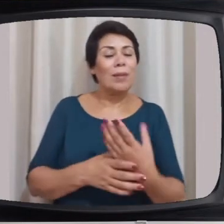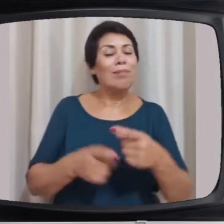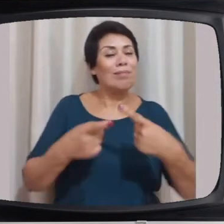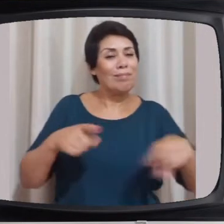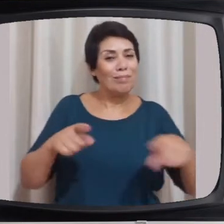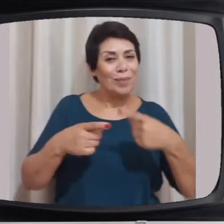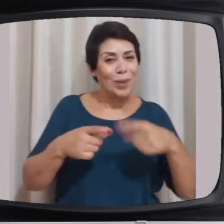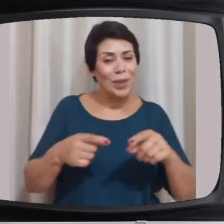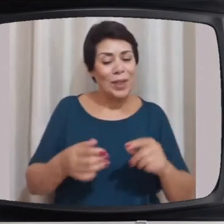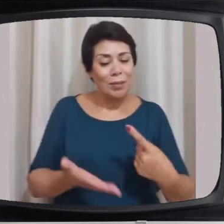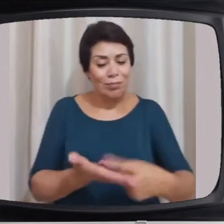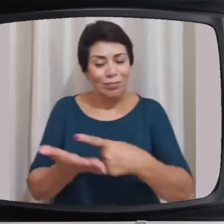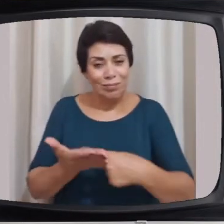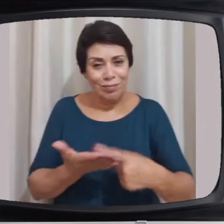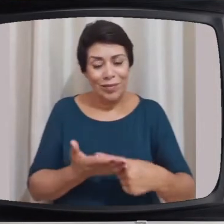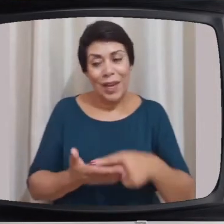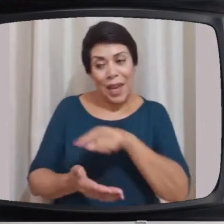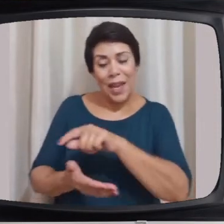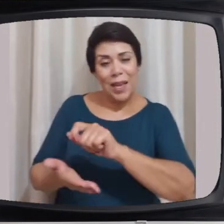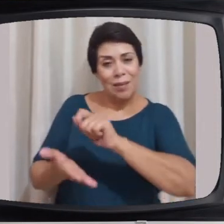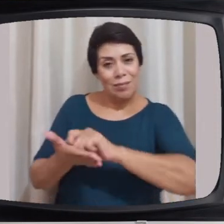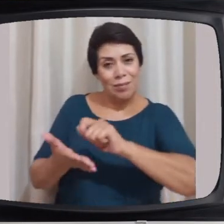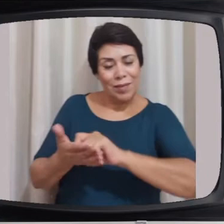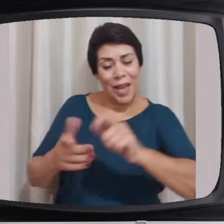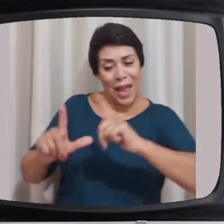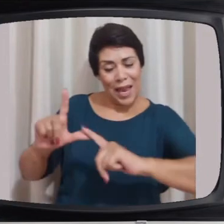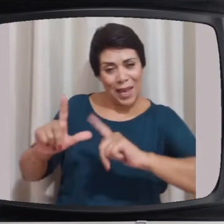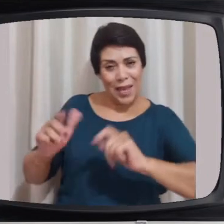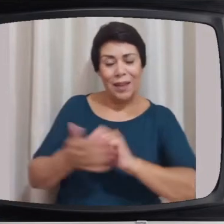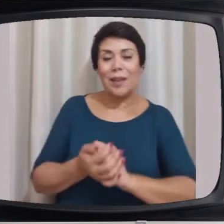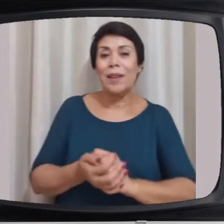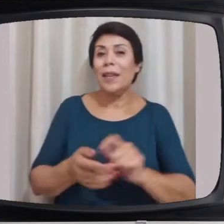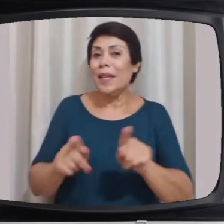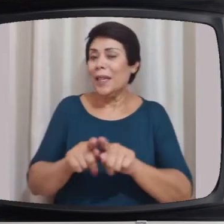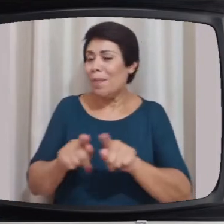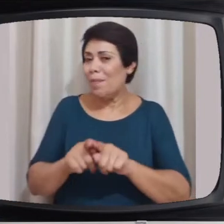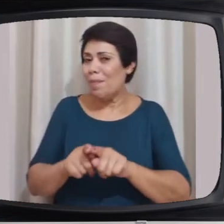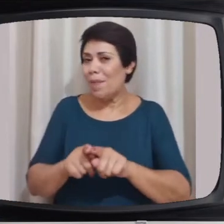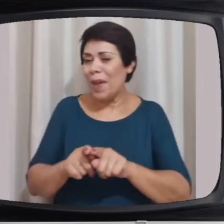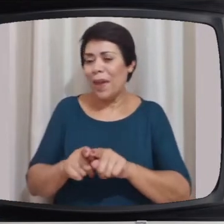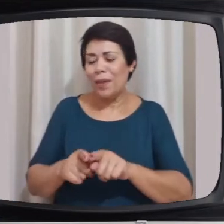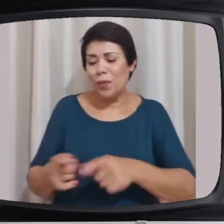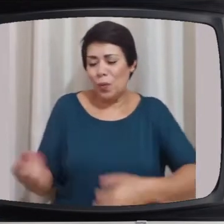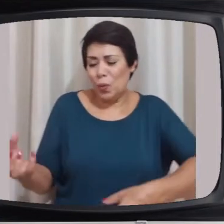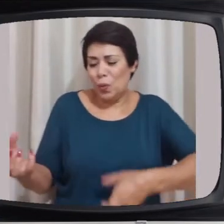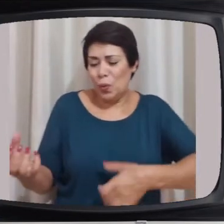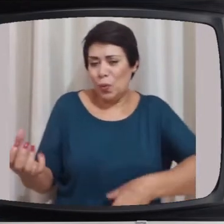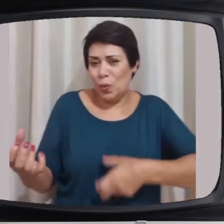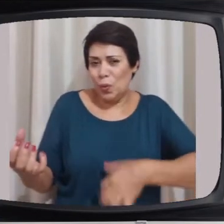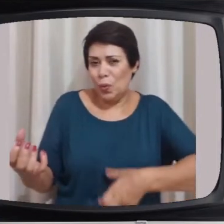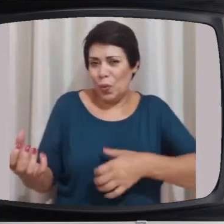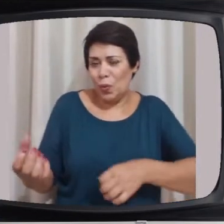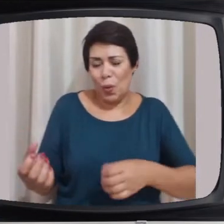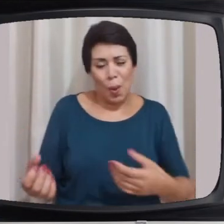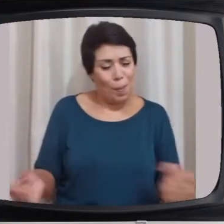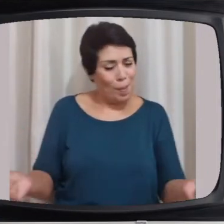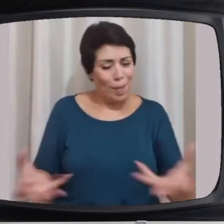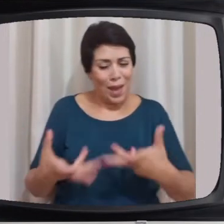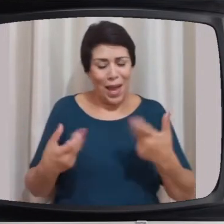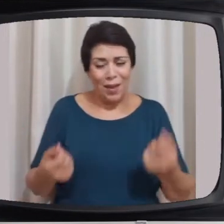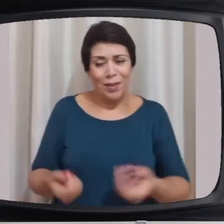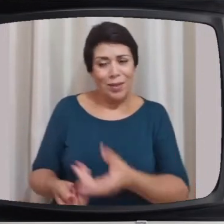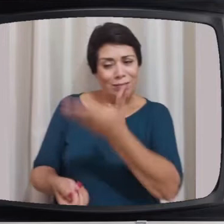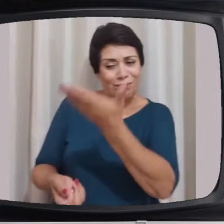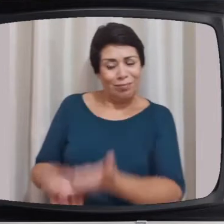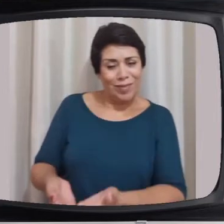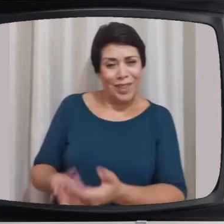melodia e harmonia. O John fez a letra, escreveu a letra dessa canção. E fez um solo emblemático de guitarra, que ele é